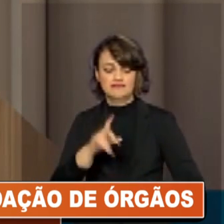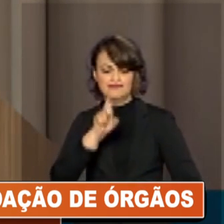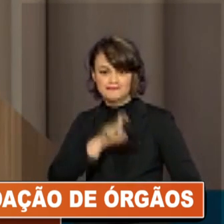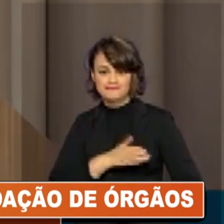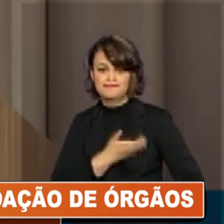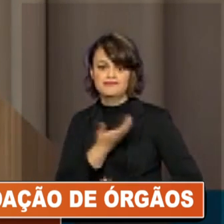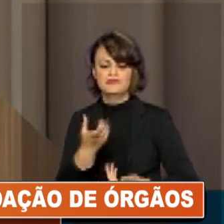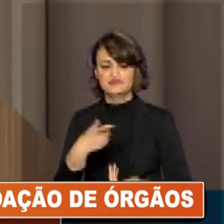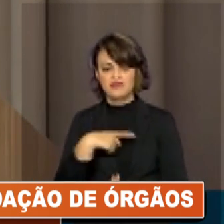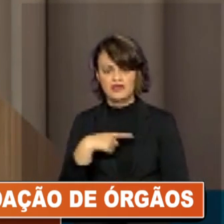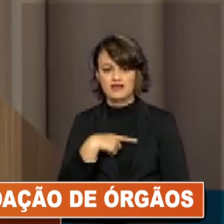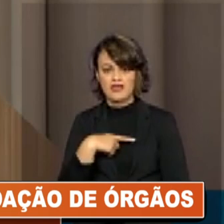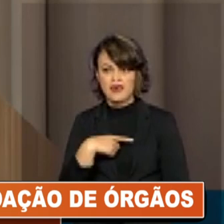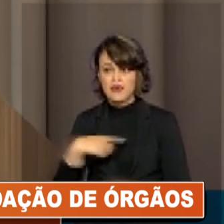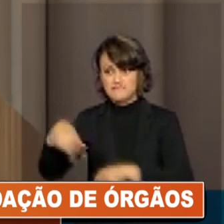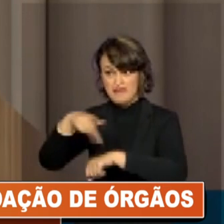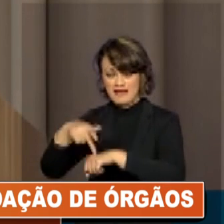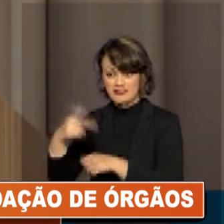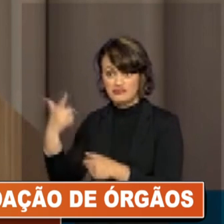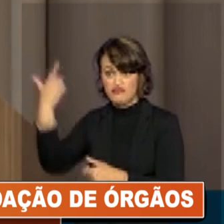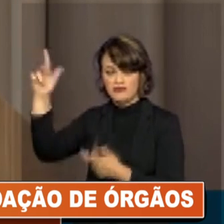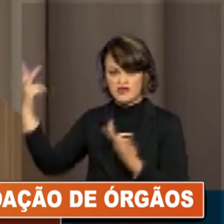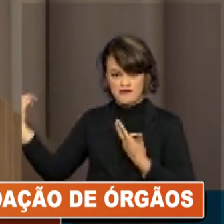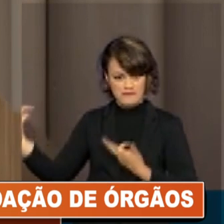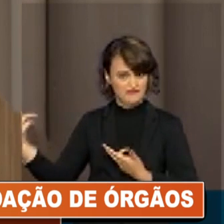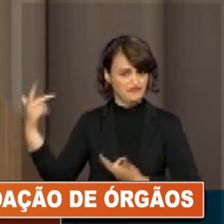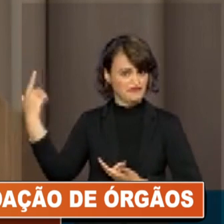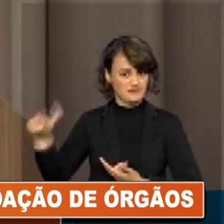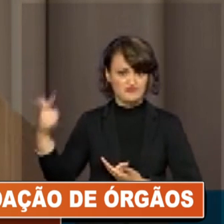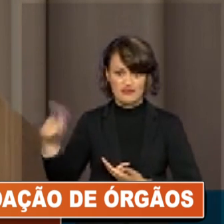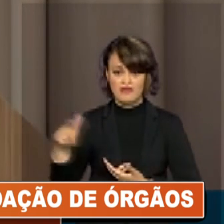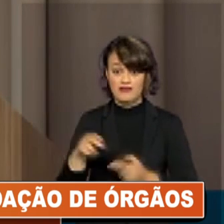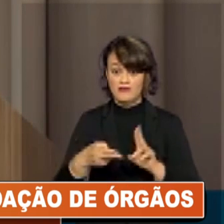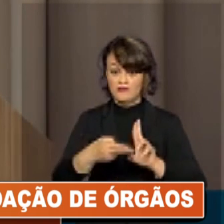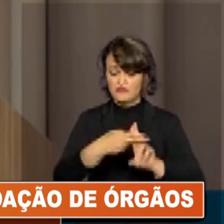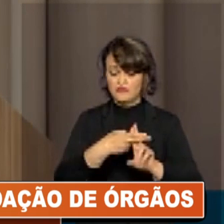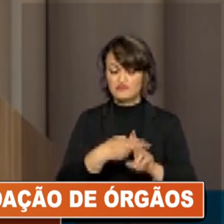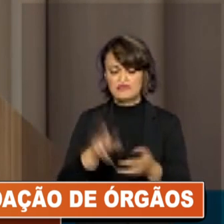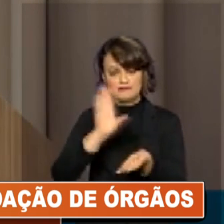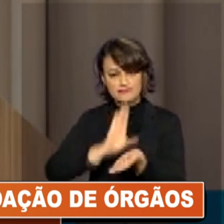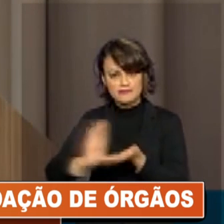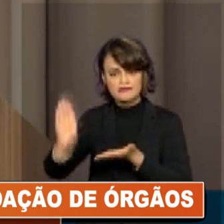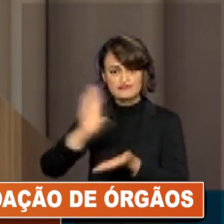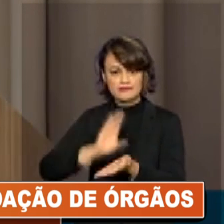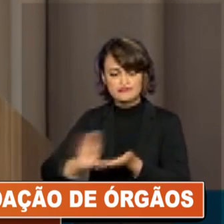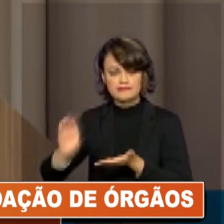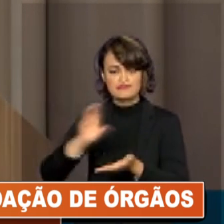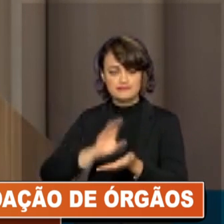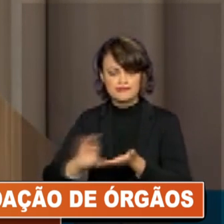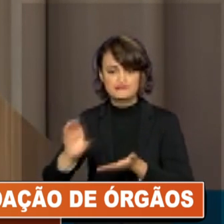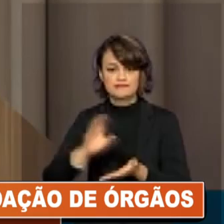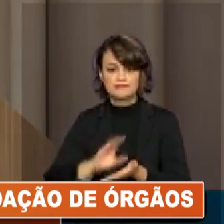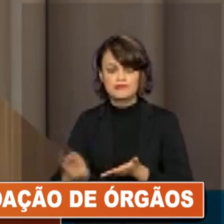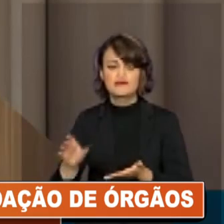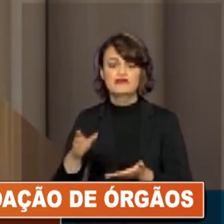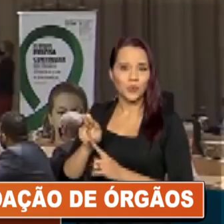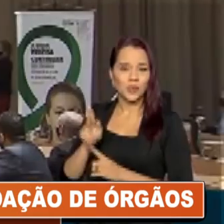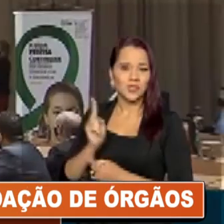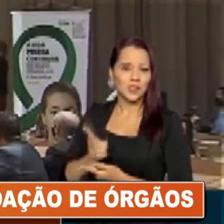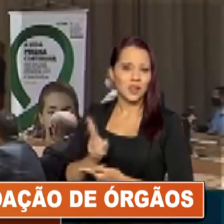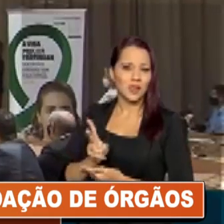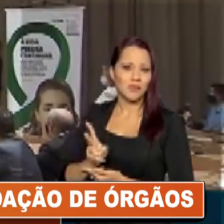dedica e empenha recursos financeiros no sistema de saúde do seu povo, como o Brasil.